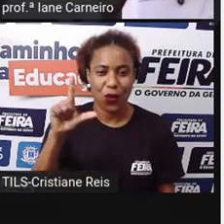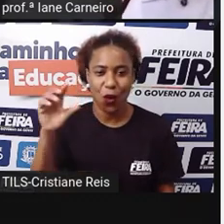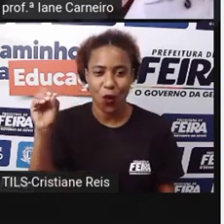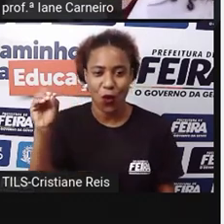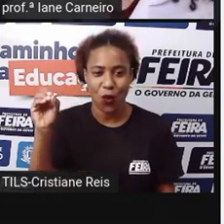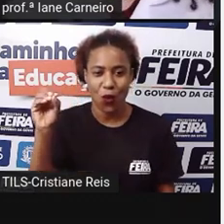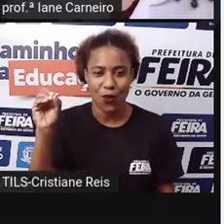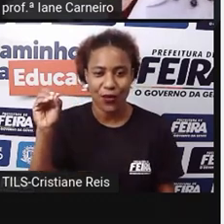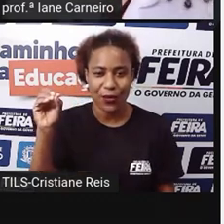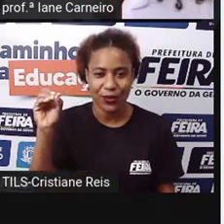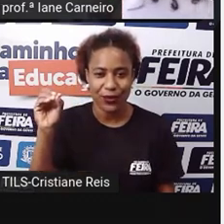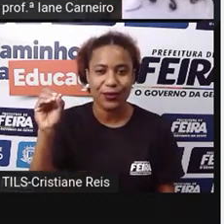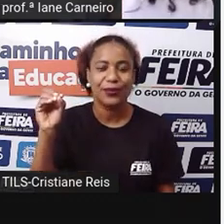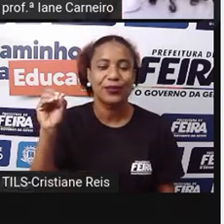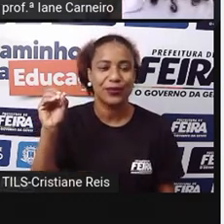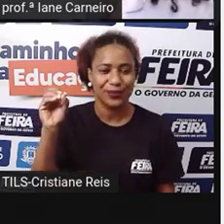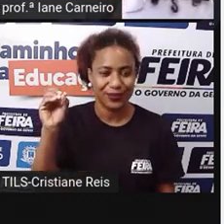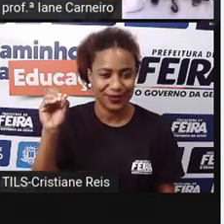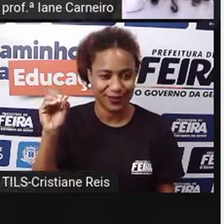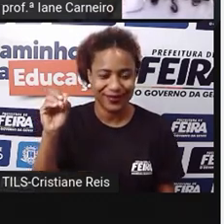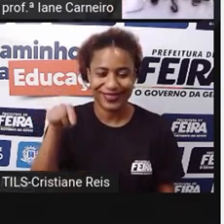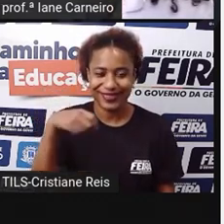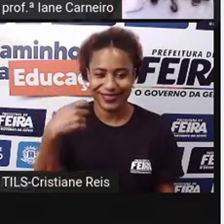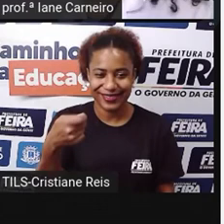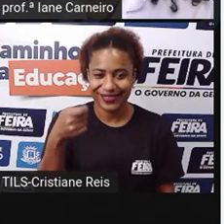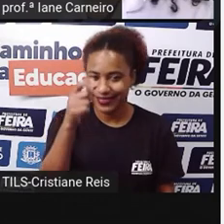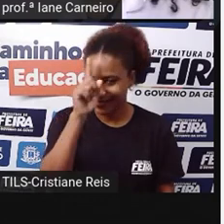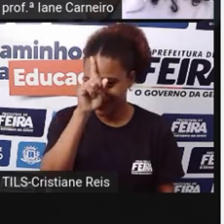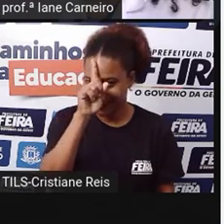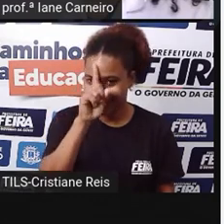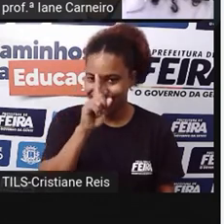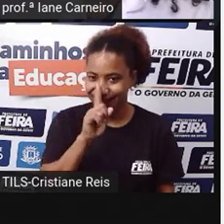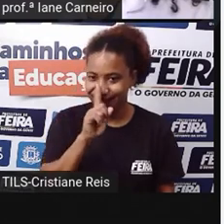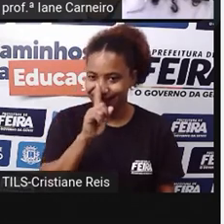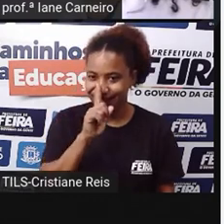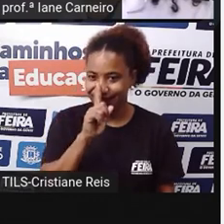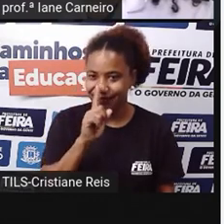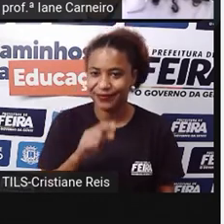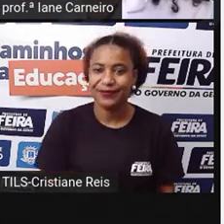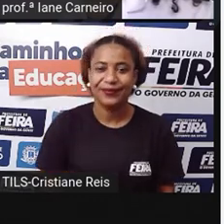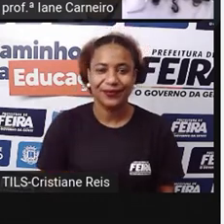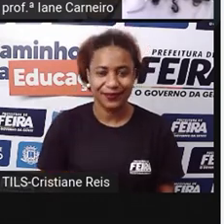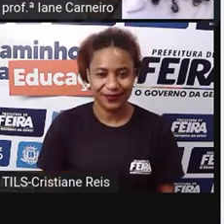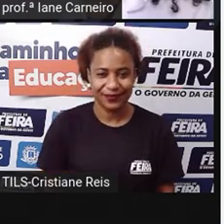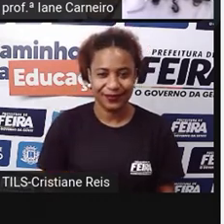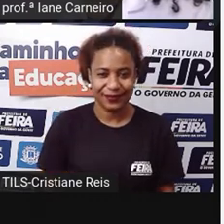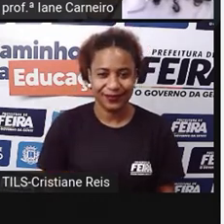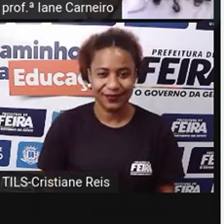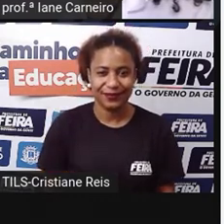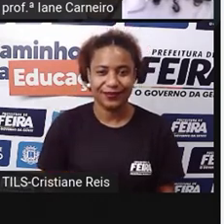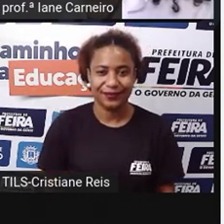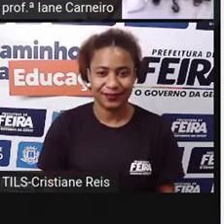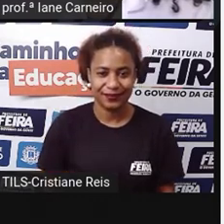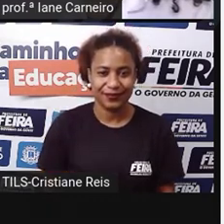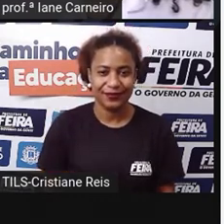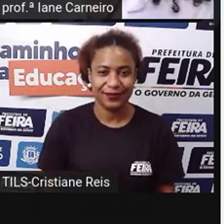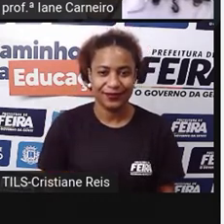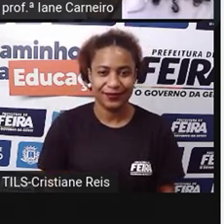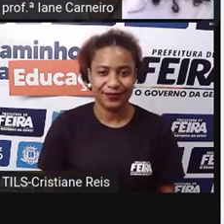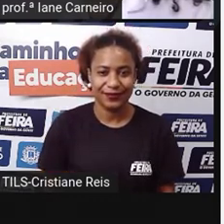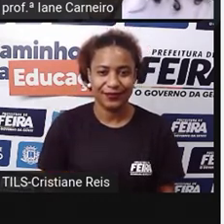ló. Ó, termina com a letra, a sílaba ló, tá joia? Amarelo.